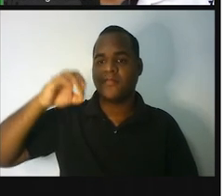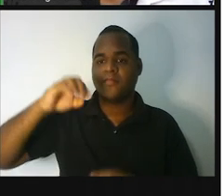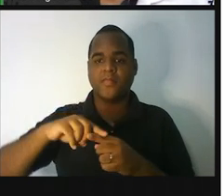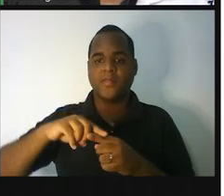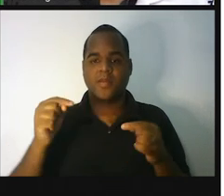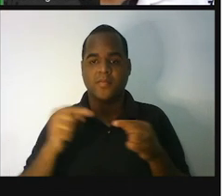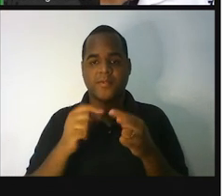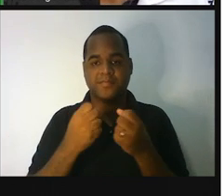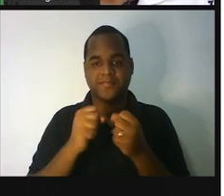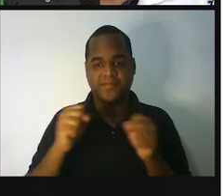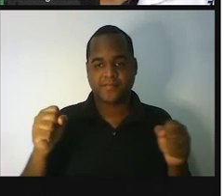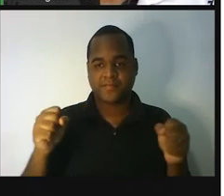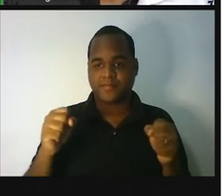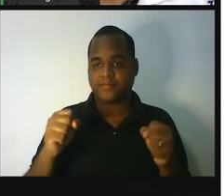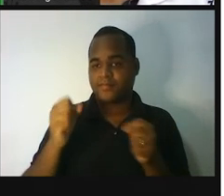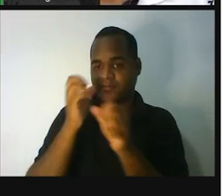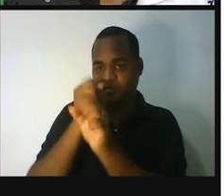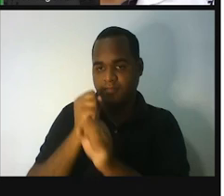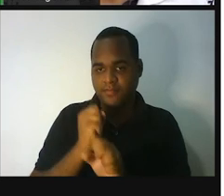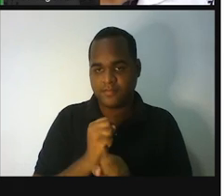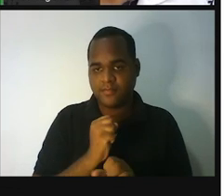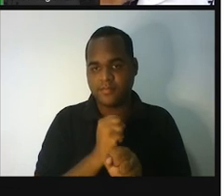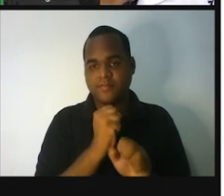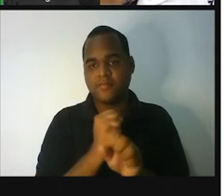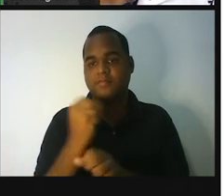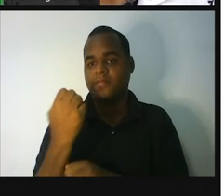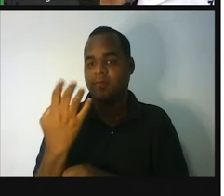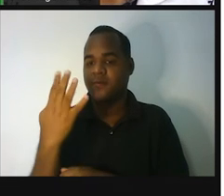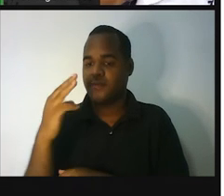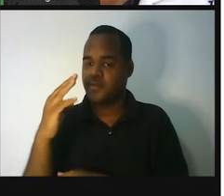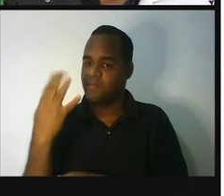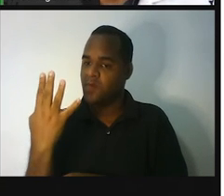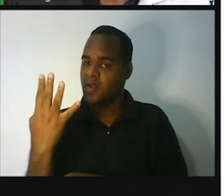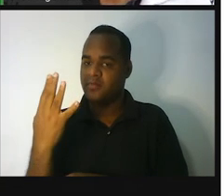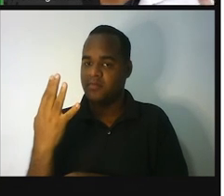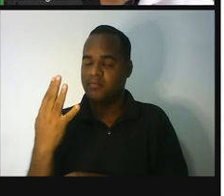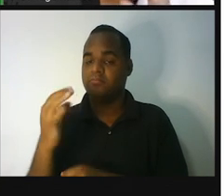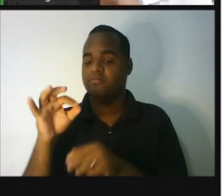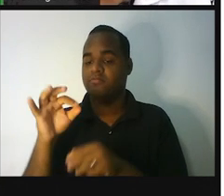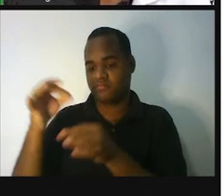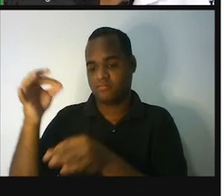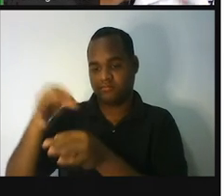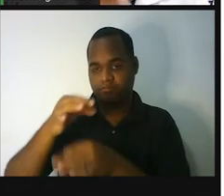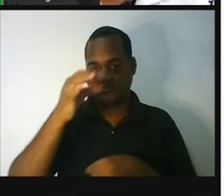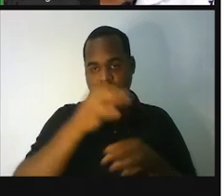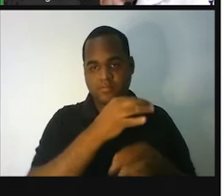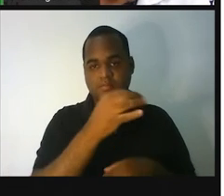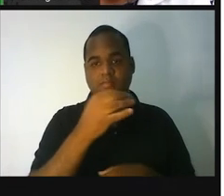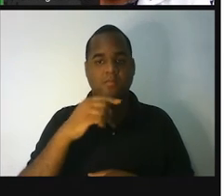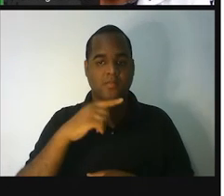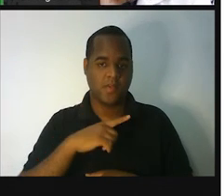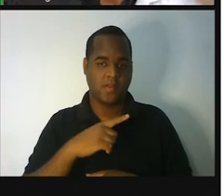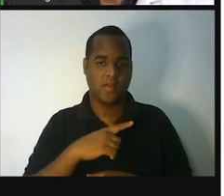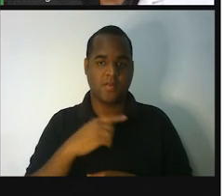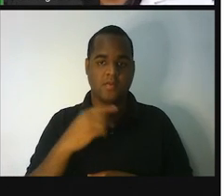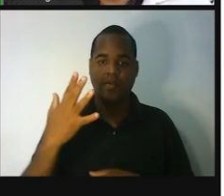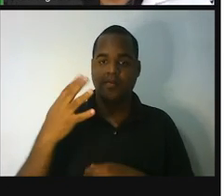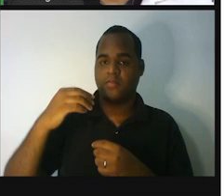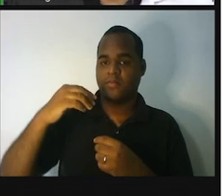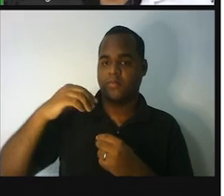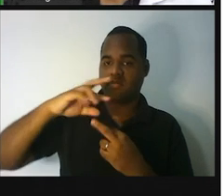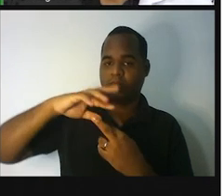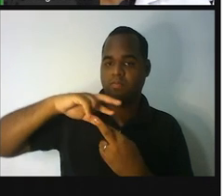Corresponde à soma dos comprimentos de quatro filhos menores para os menores e limpa